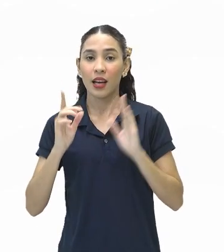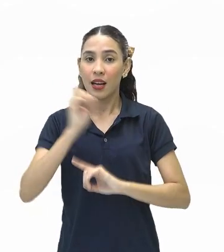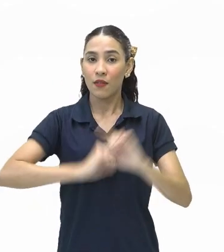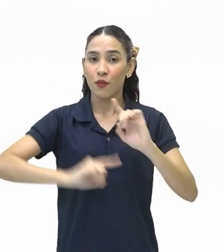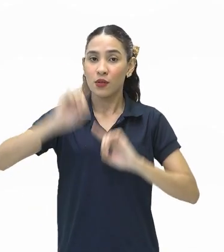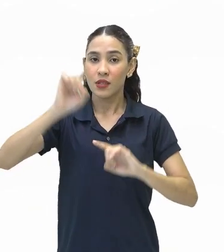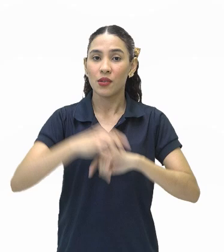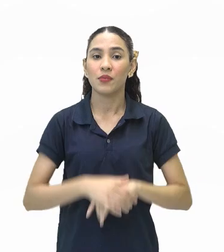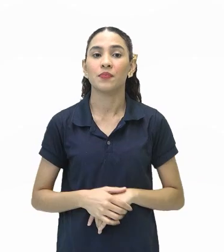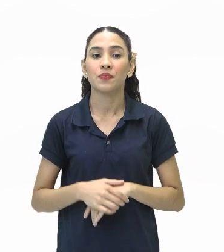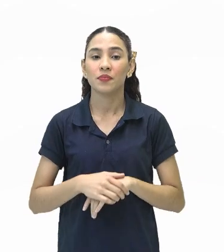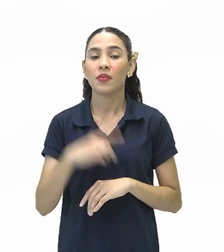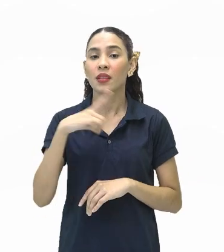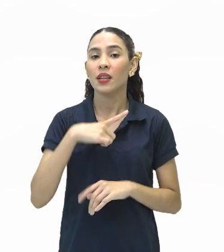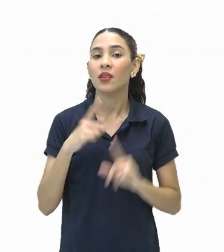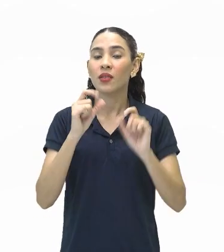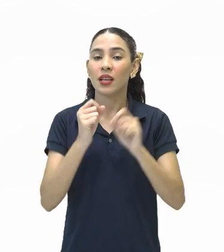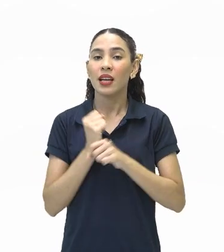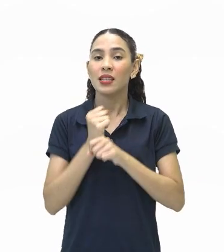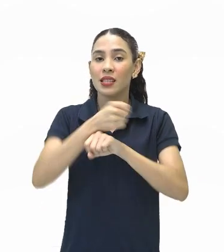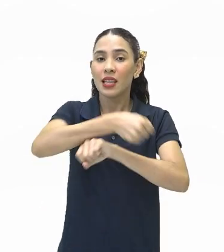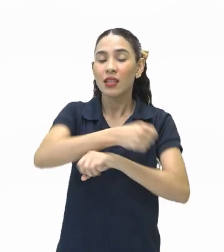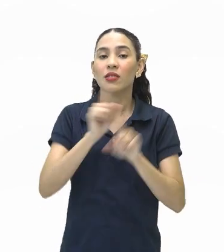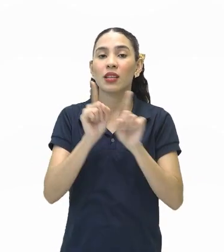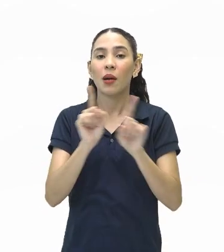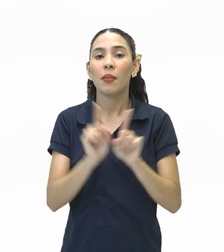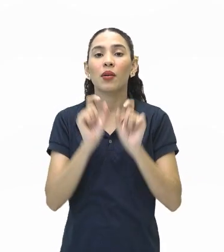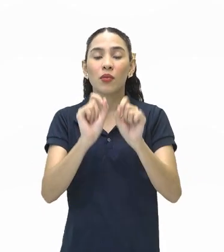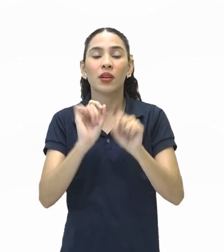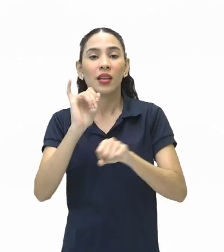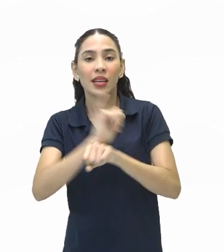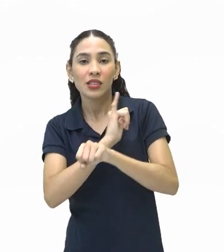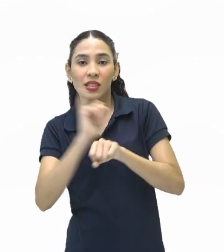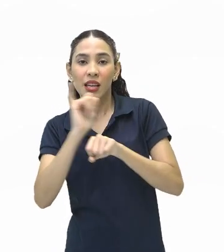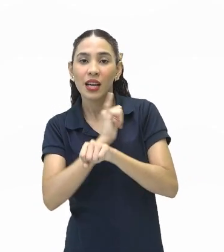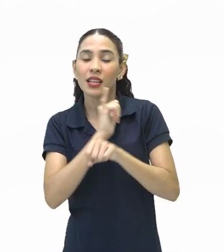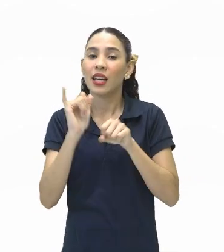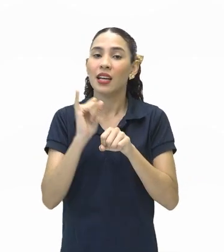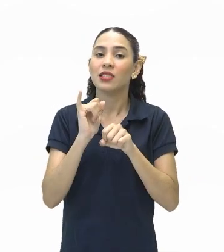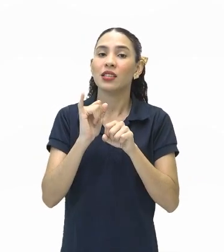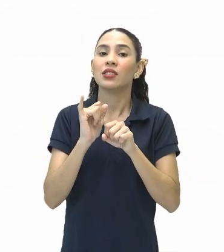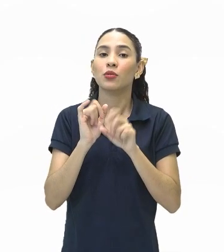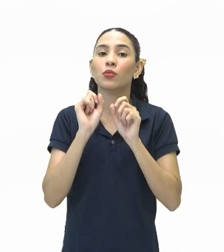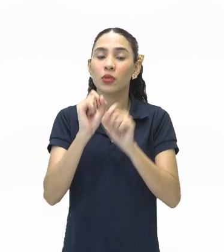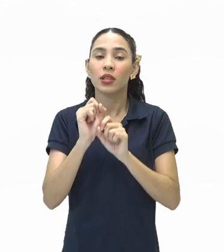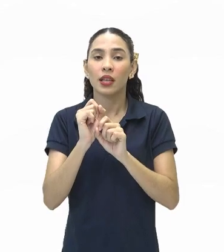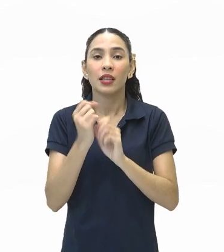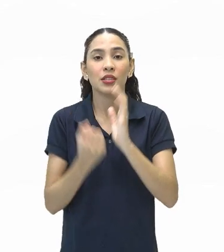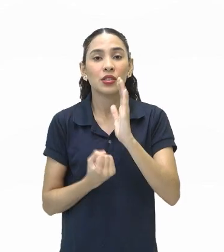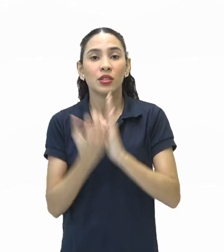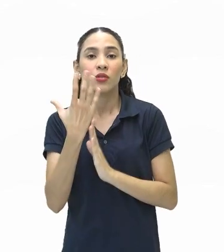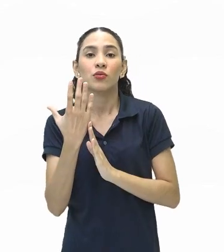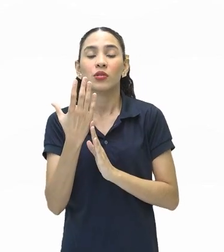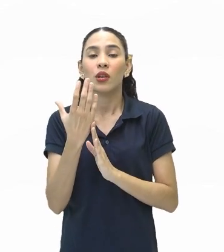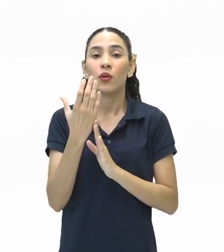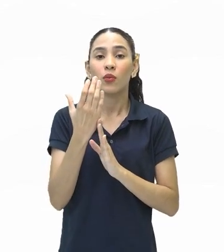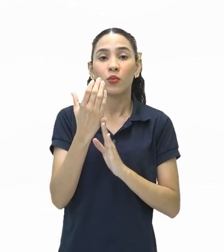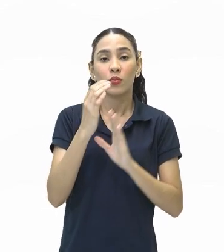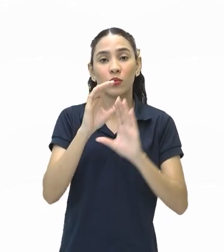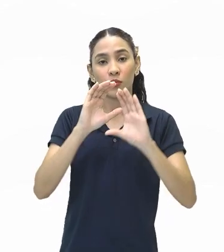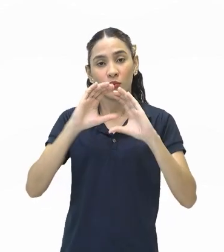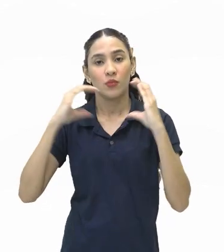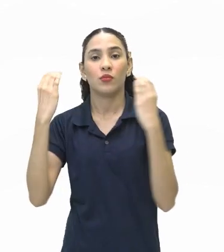evolução, passou-se a inseri-lo como mecanismo de construção da cidadania. Vocês estão vendo